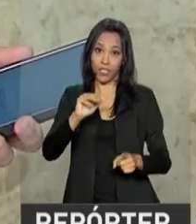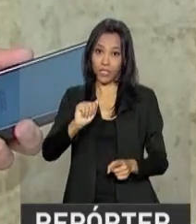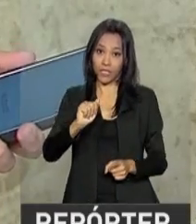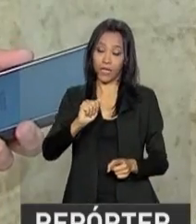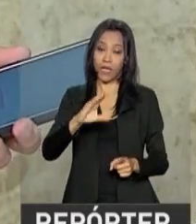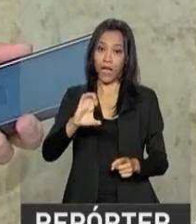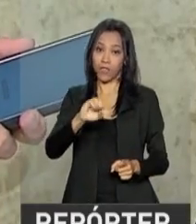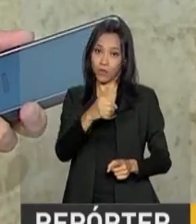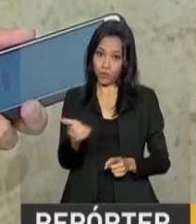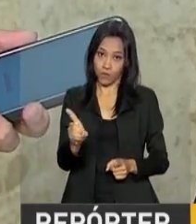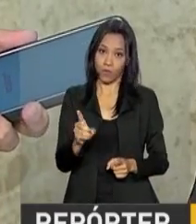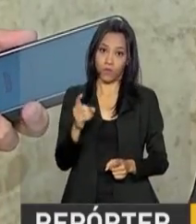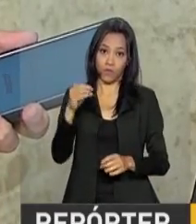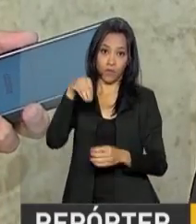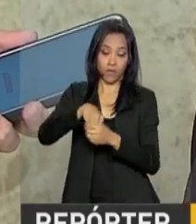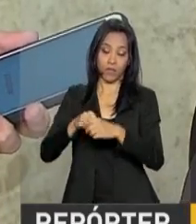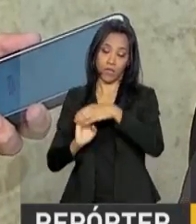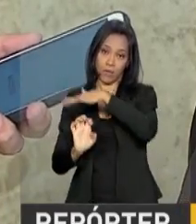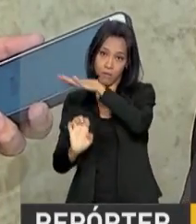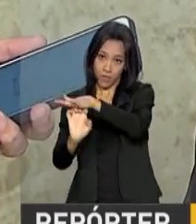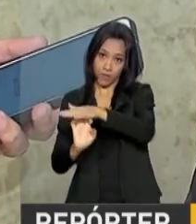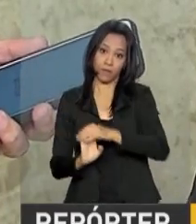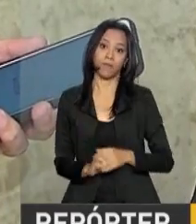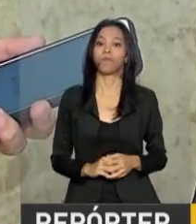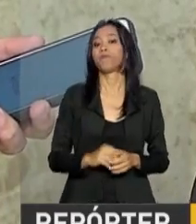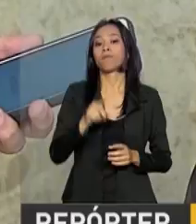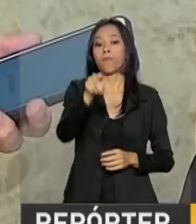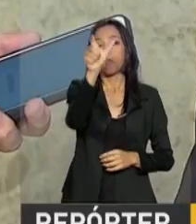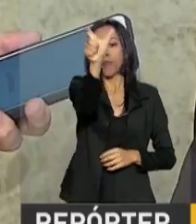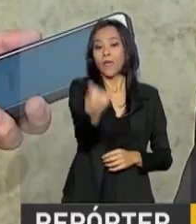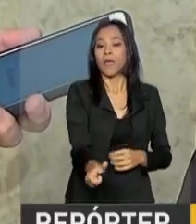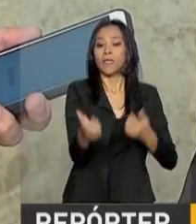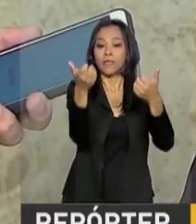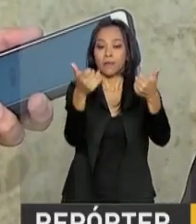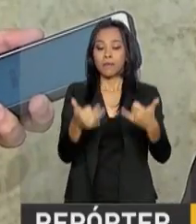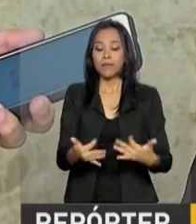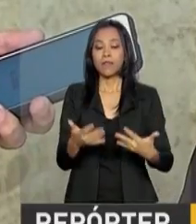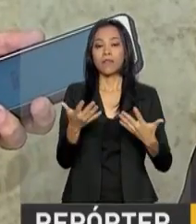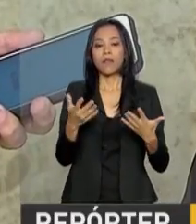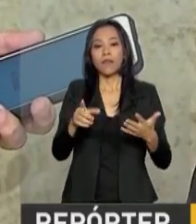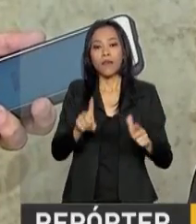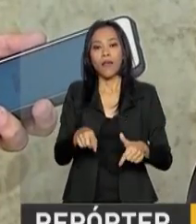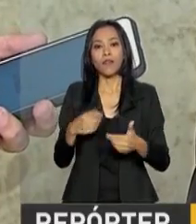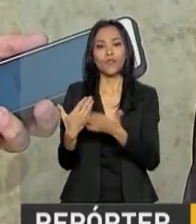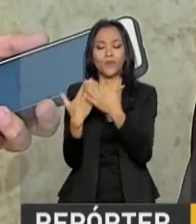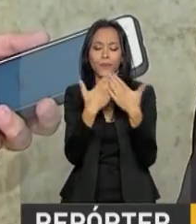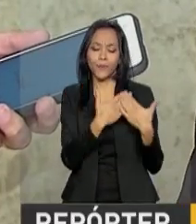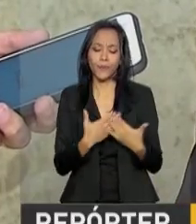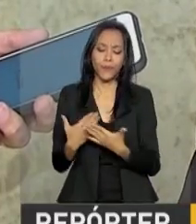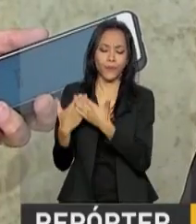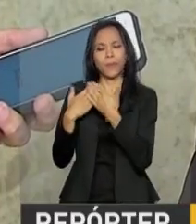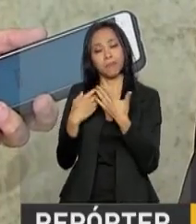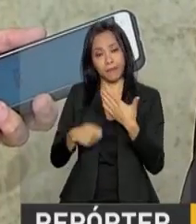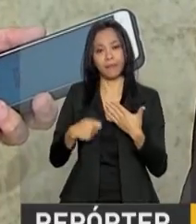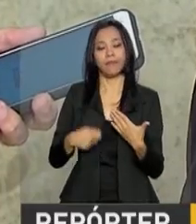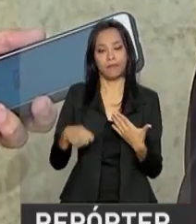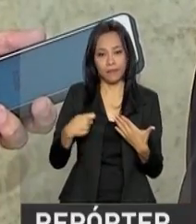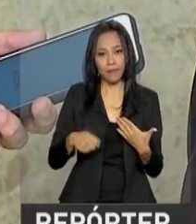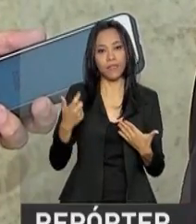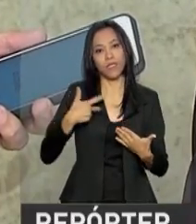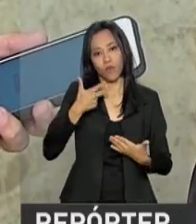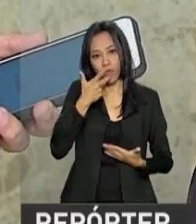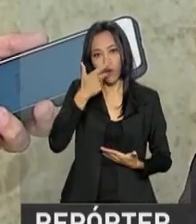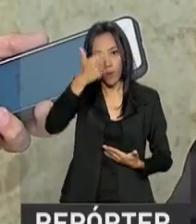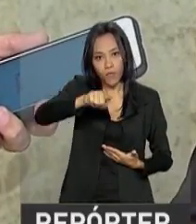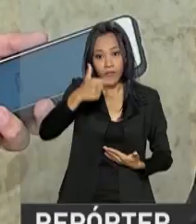Isso permite o início, né? O início de estudos que são... Que são necessários, até porque, eu repito,